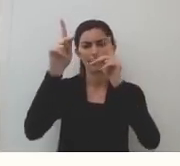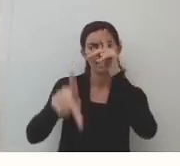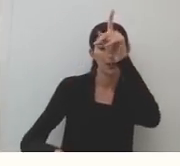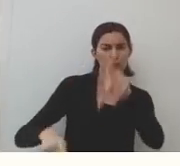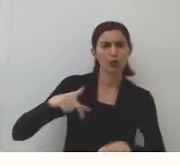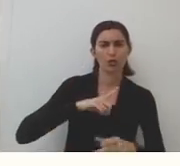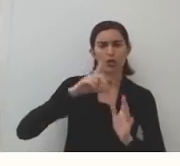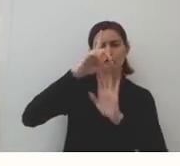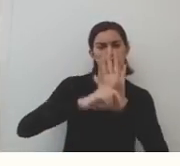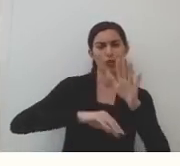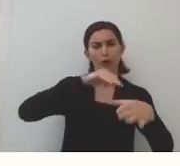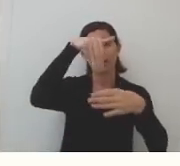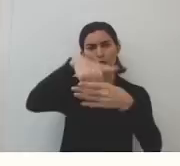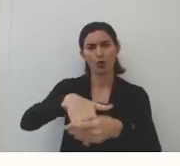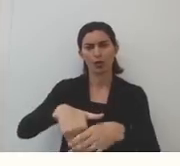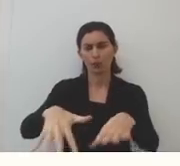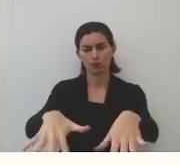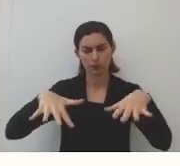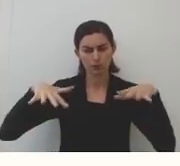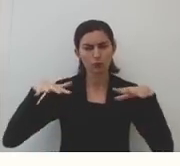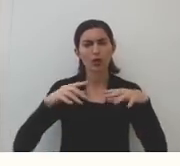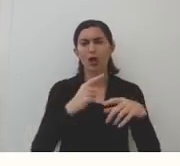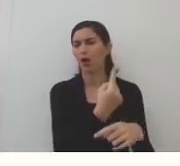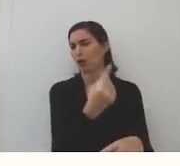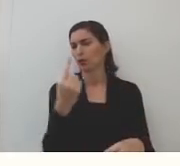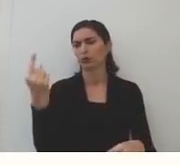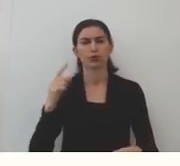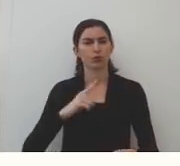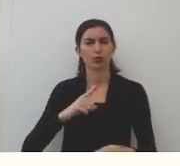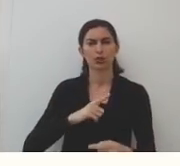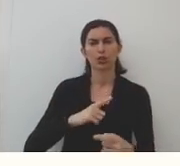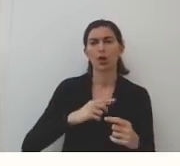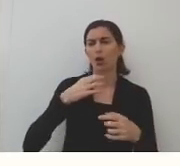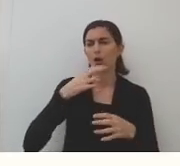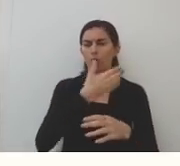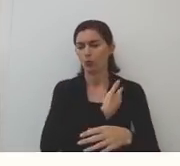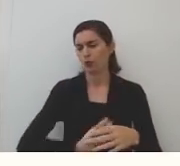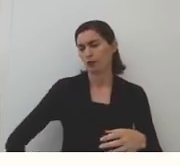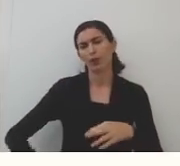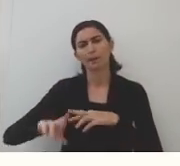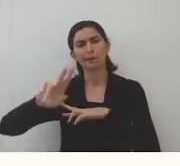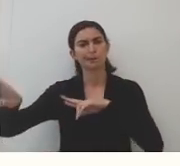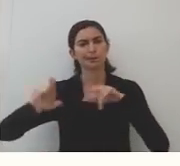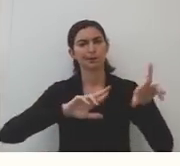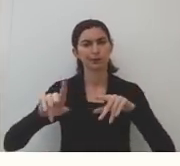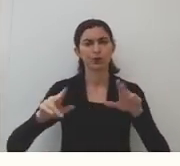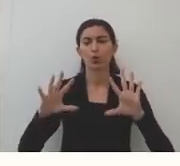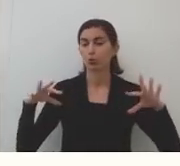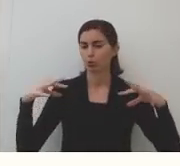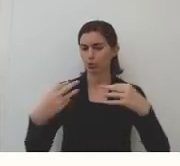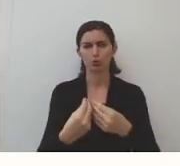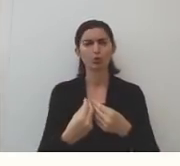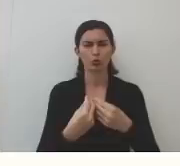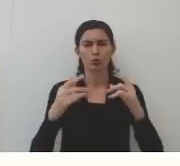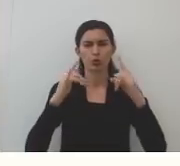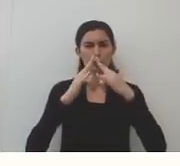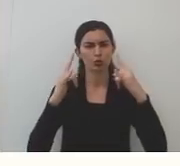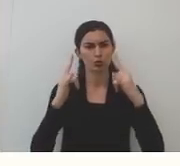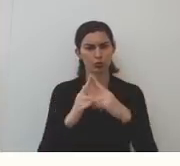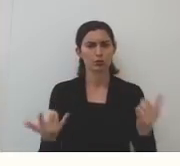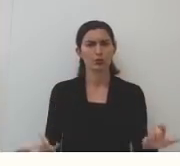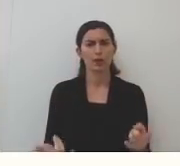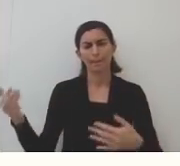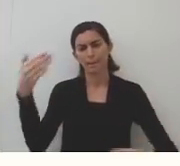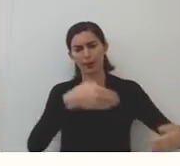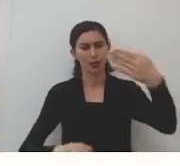tinham direito a votar em assembleia, onde cada um tinha uma forma de governo diferente? Todas essas instituições e formas